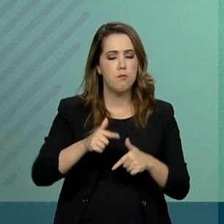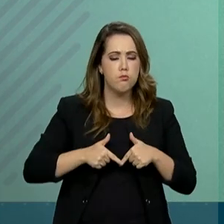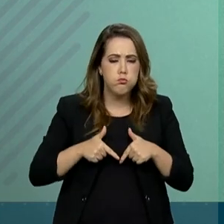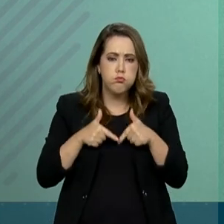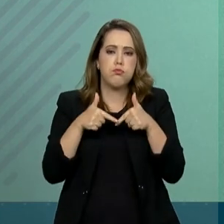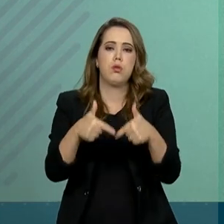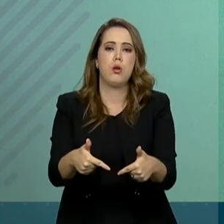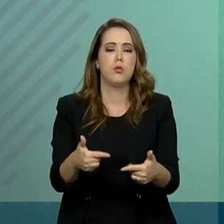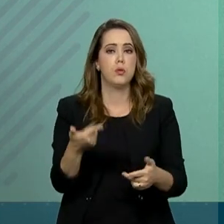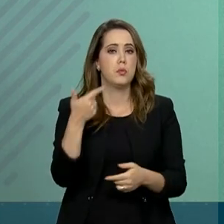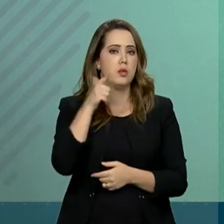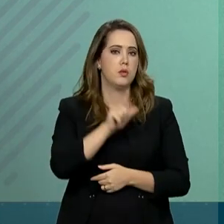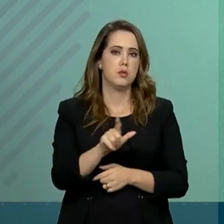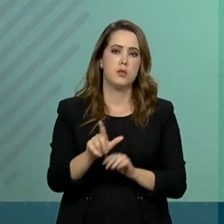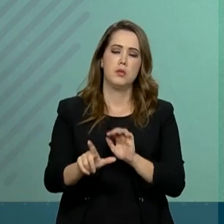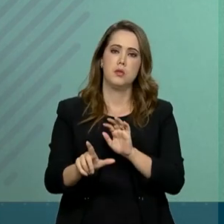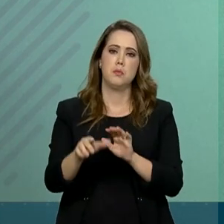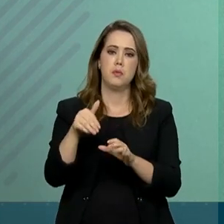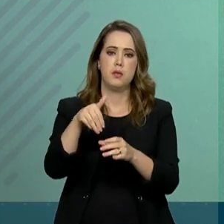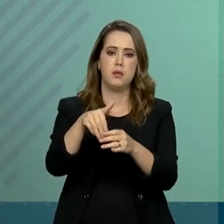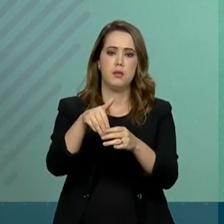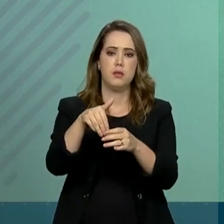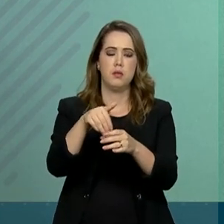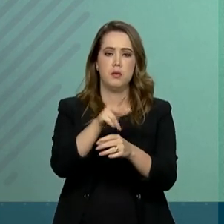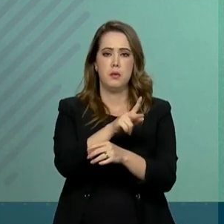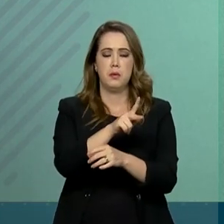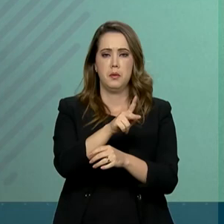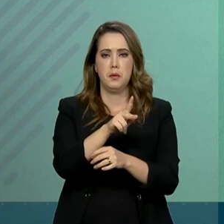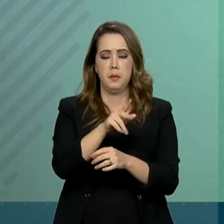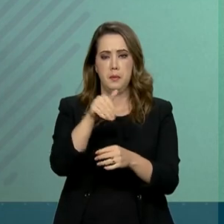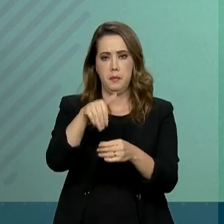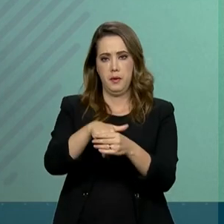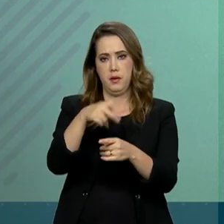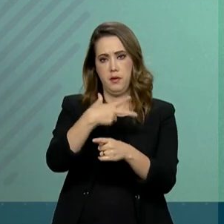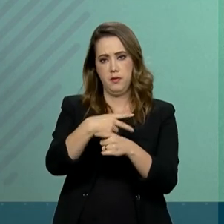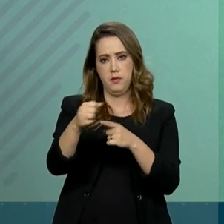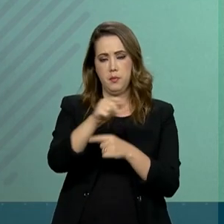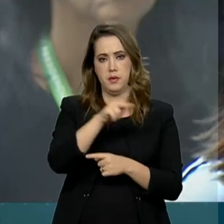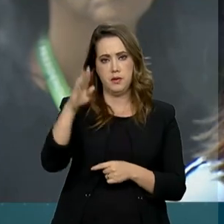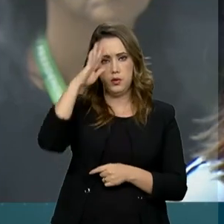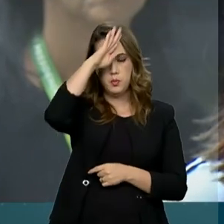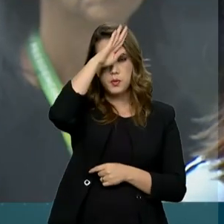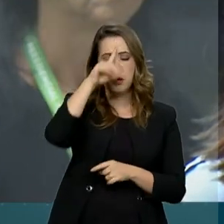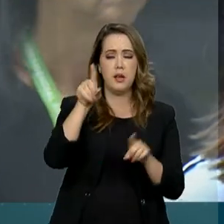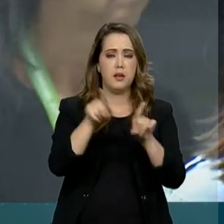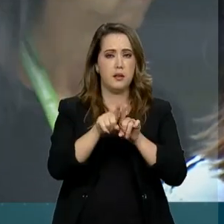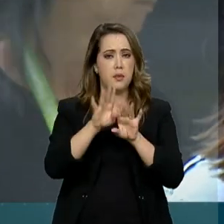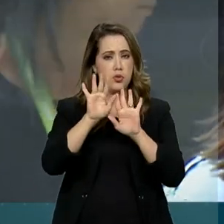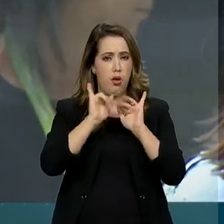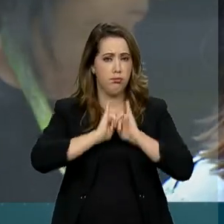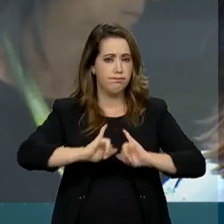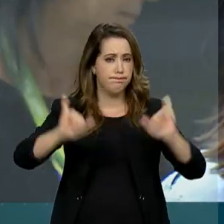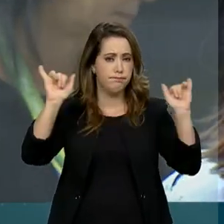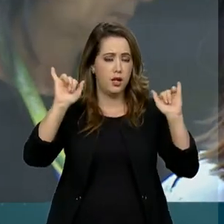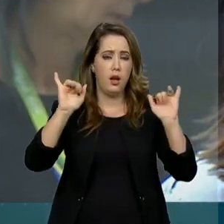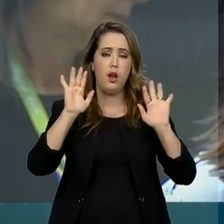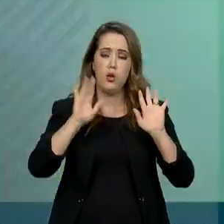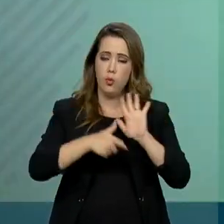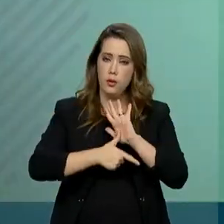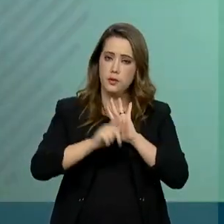conseguir a partir da eleição do presidente jair bolsonaro já declarou também por diversas vezes